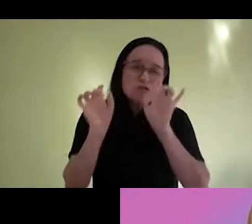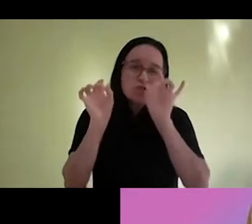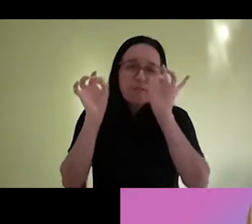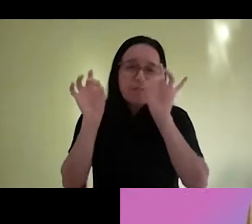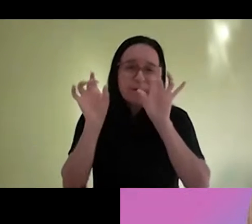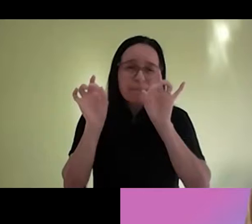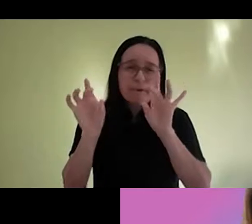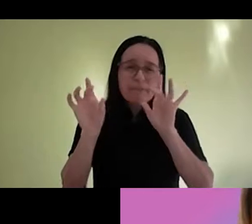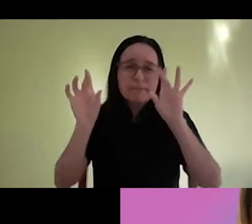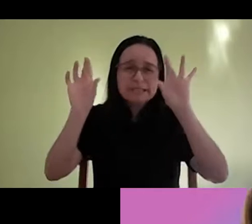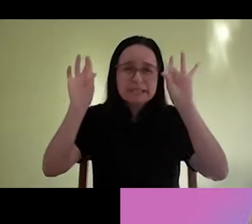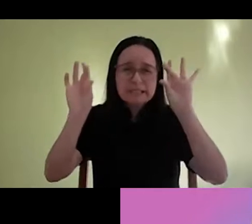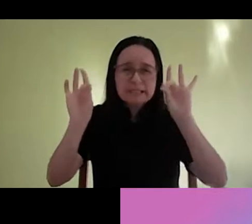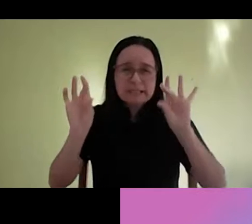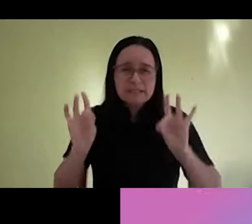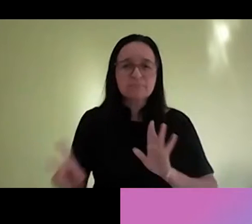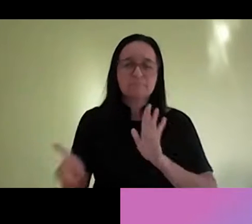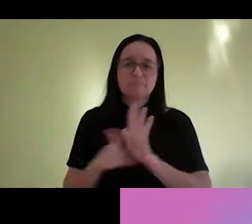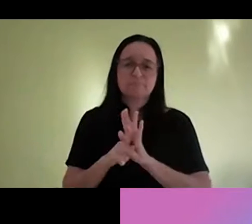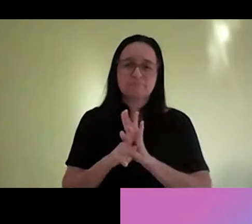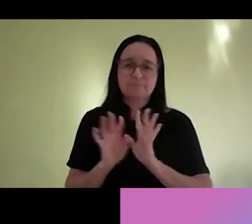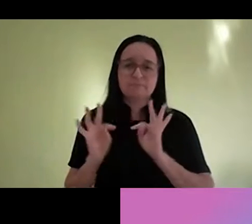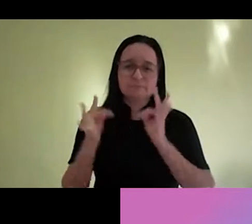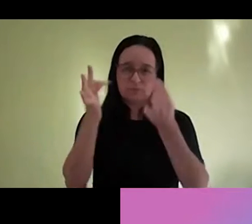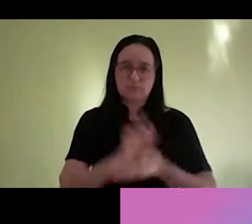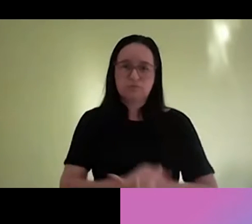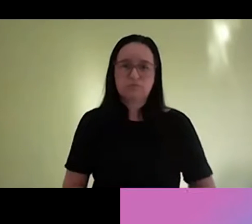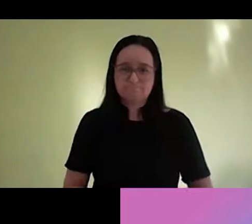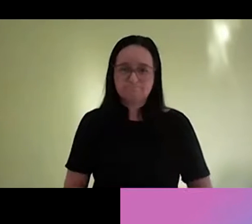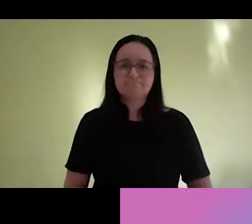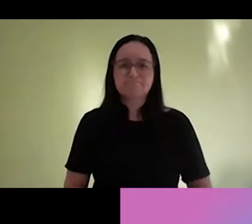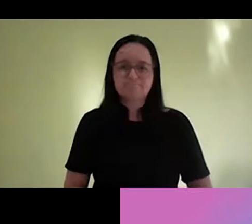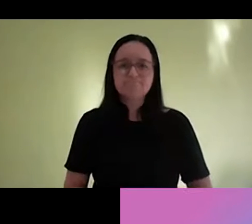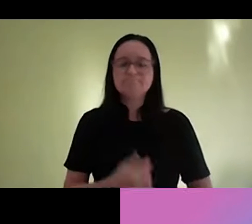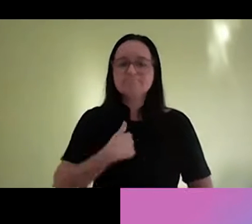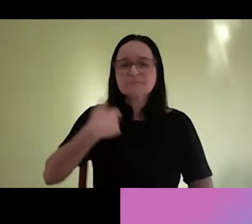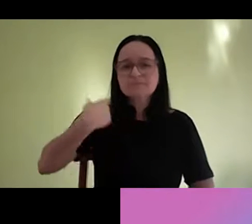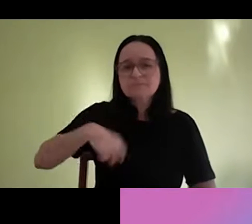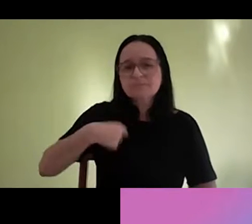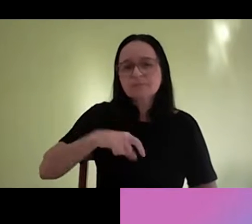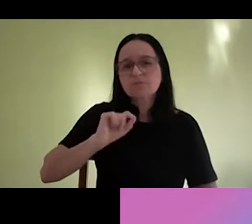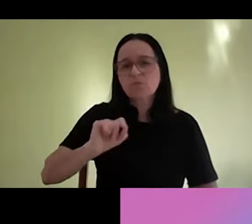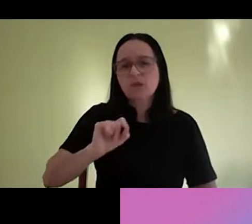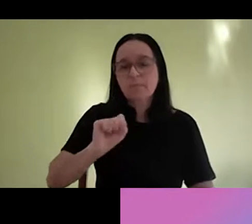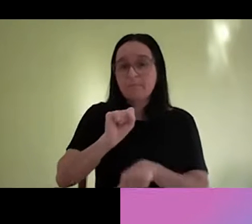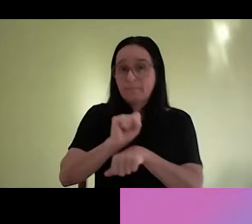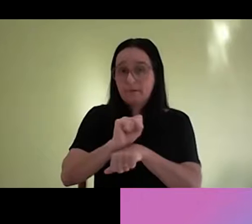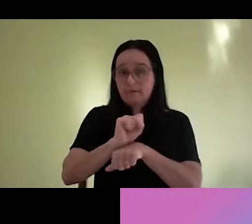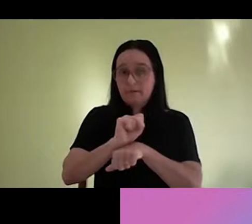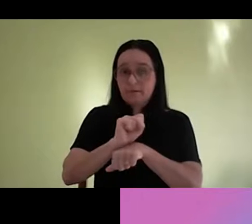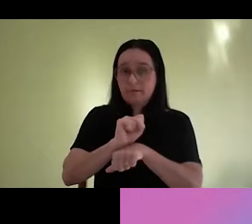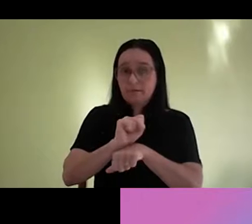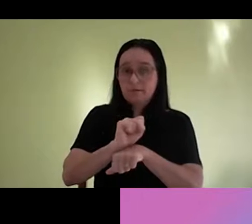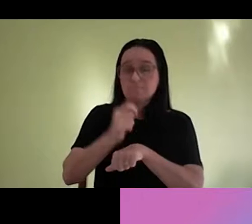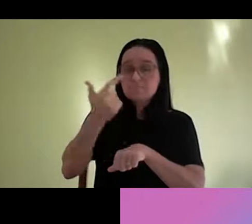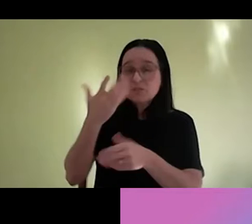tecnologia, tá? Então, eu precisei dar dois passos para trás e começar a estudar